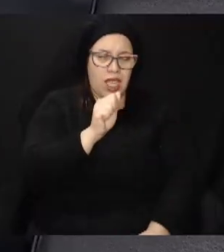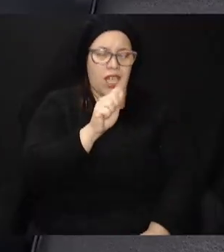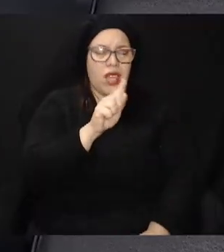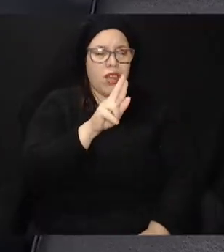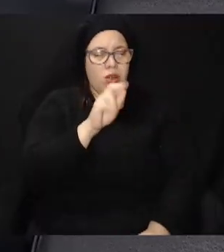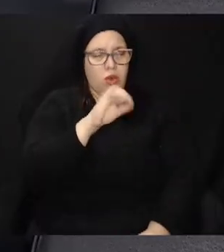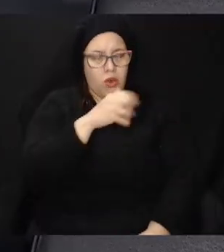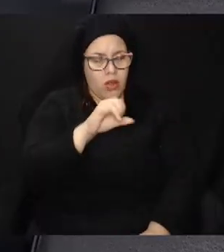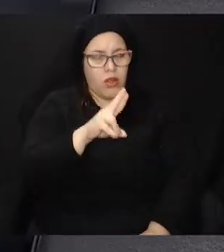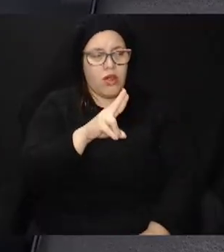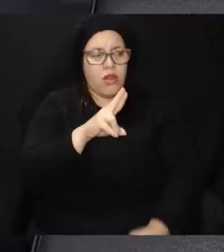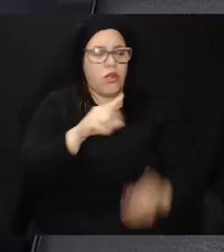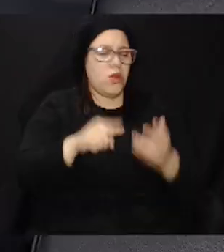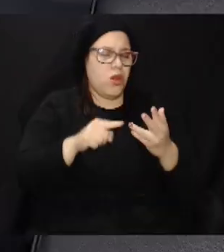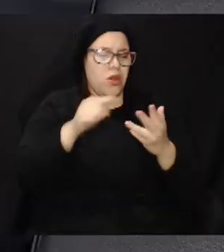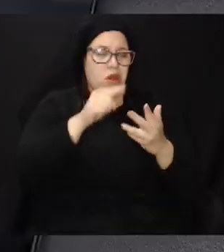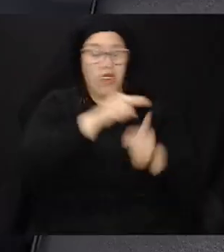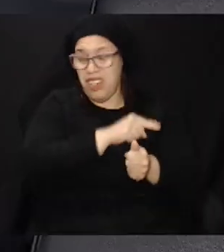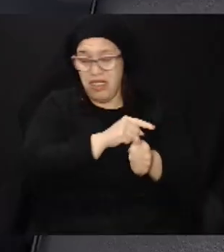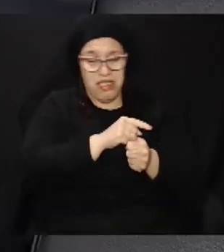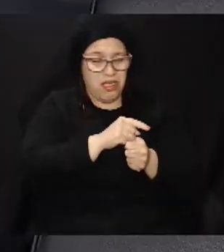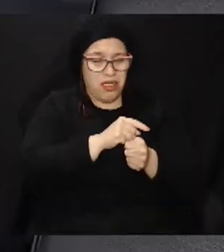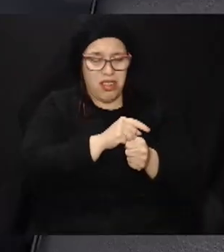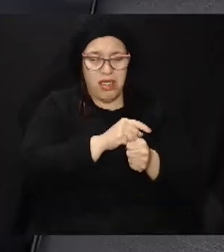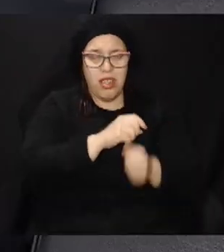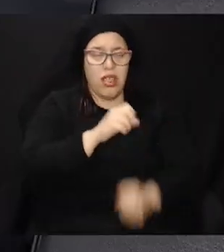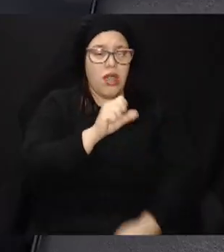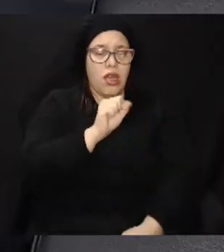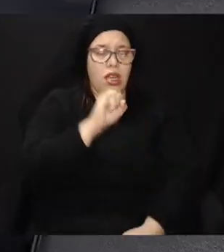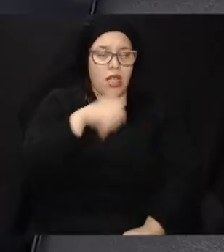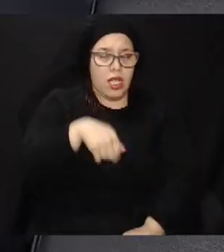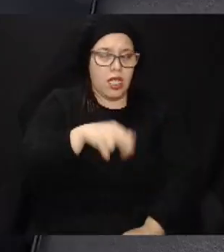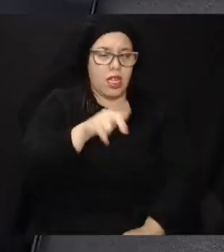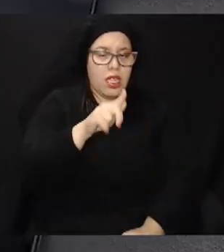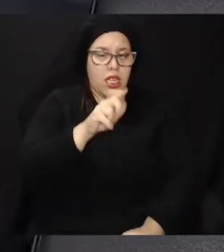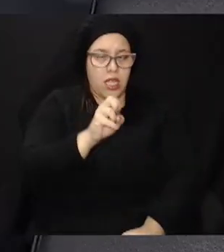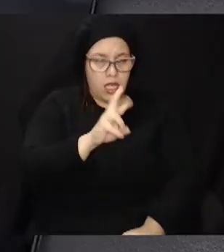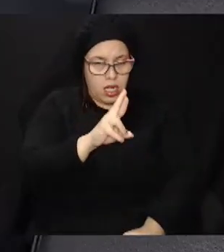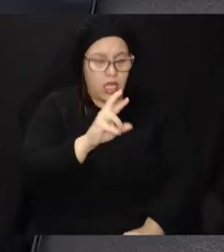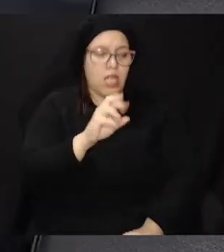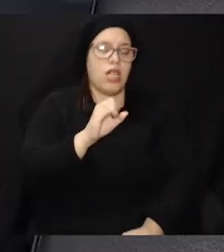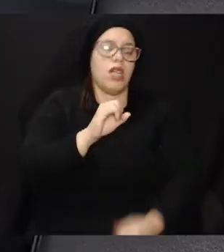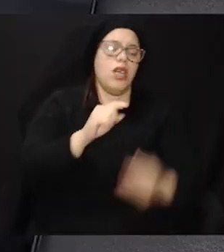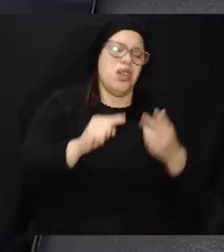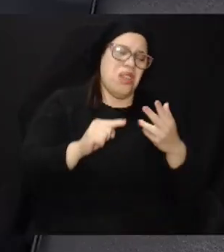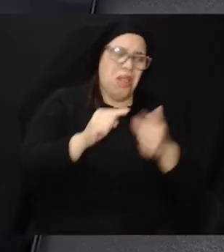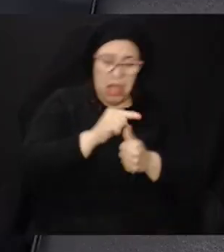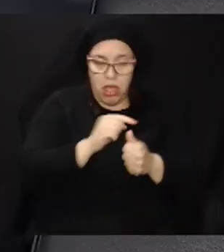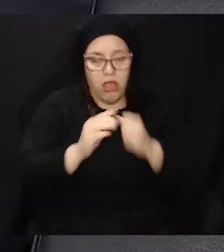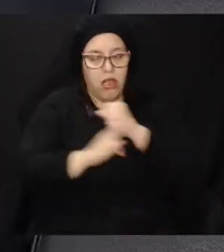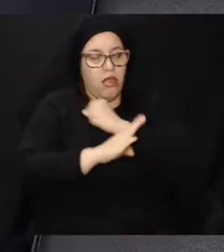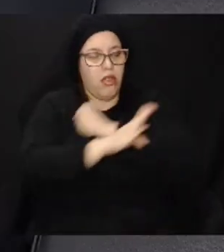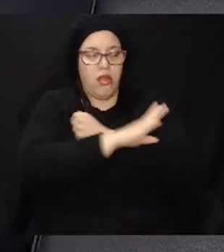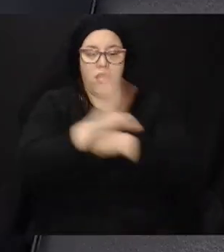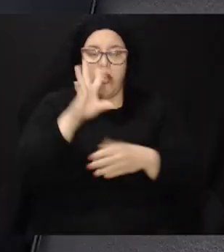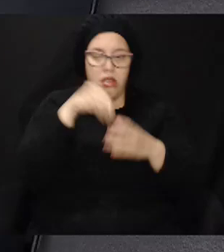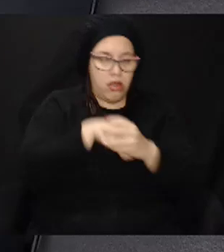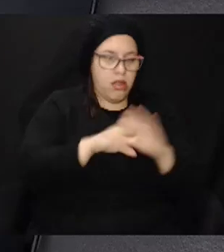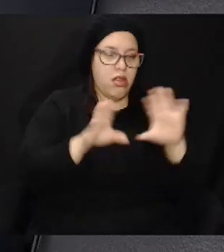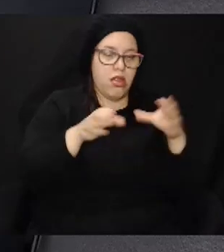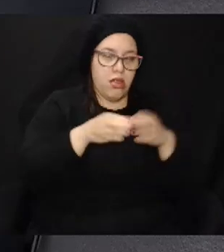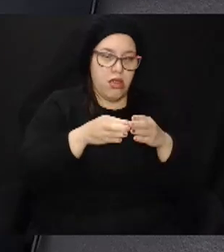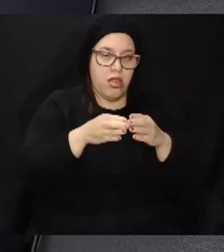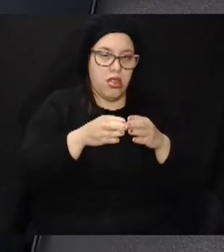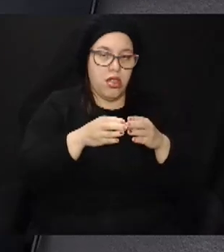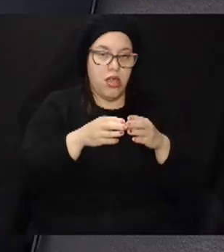e do Pucamp, do Cidade Singer 1, 2 e 3, do Vila Ipanema. São muitos bairros que tem dentro da comunidade do entorno do